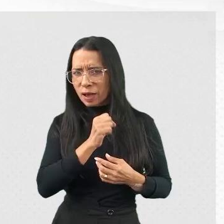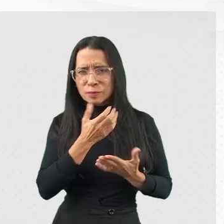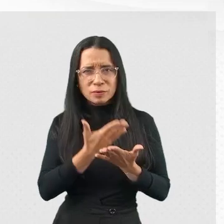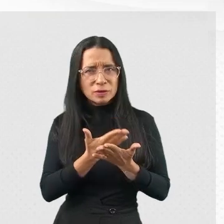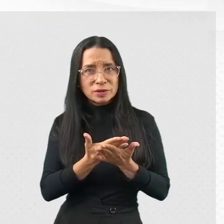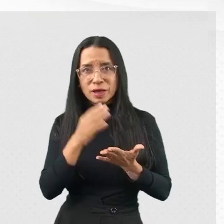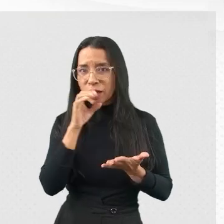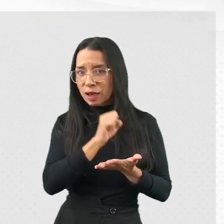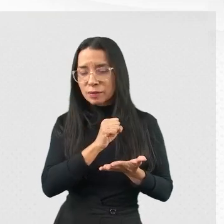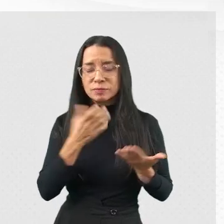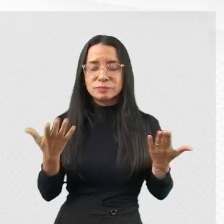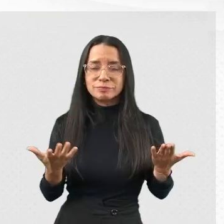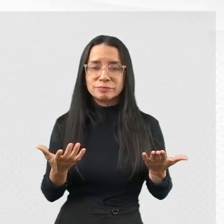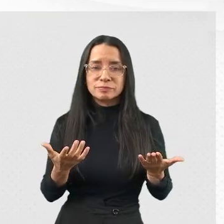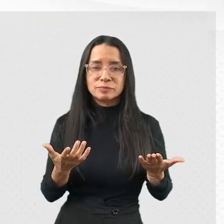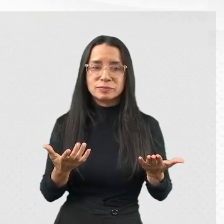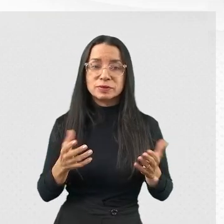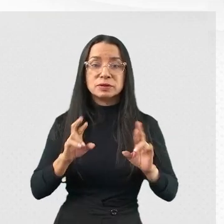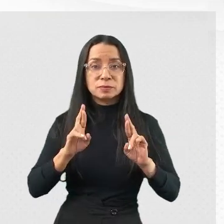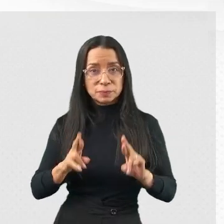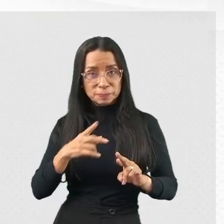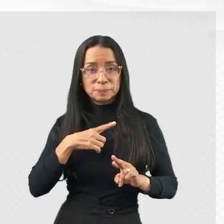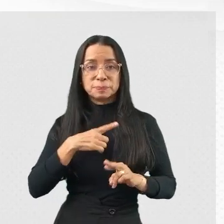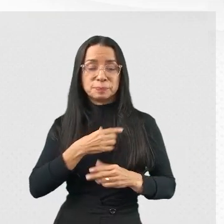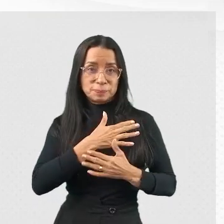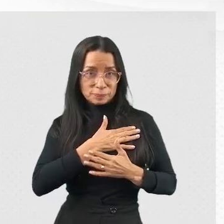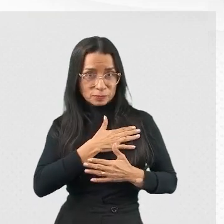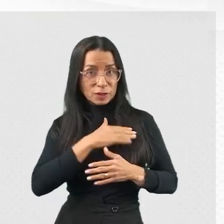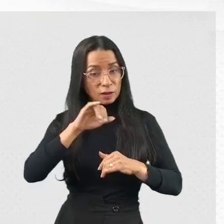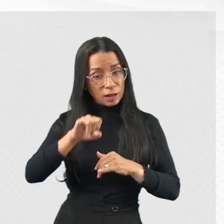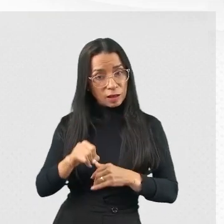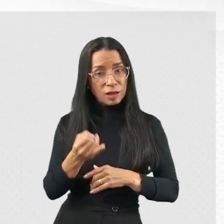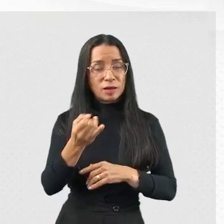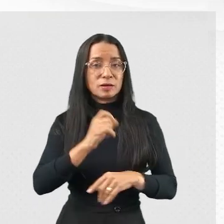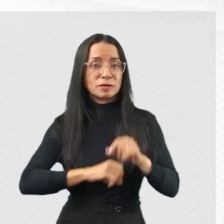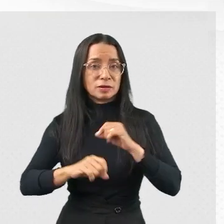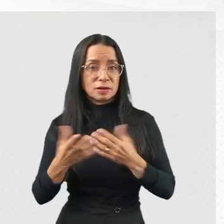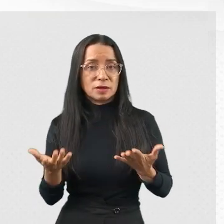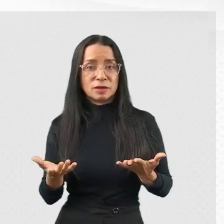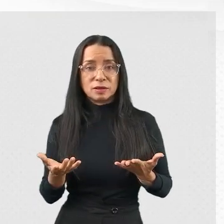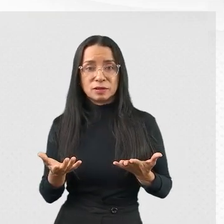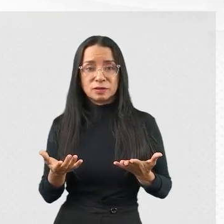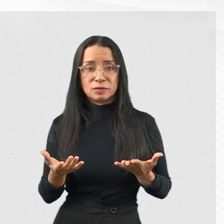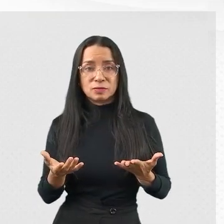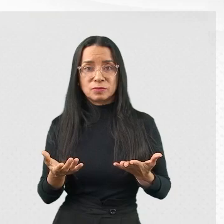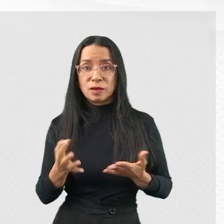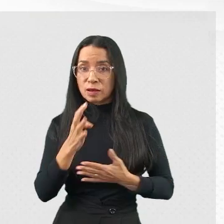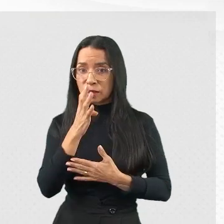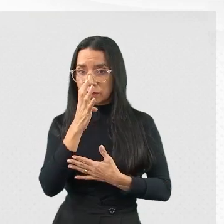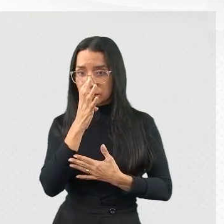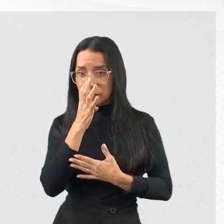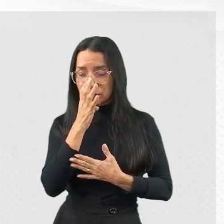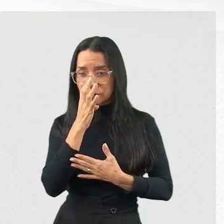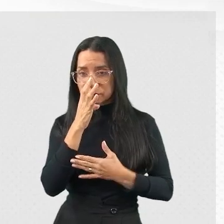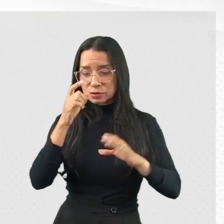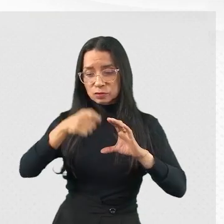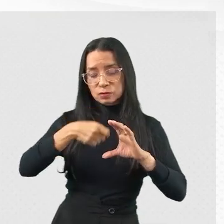rápida demais, tá bom? Espero que vocês tenham gostado. Aproveitem. Não deixem de assistir os vídeos